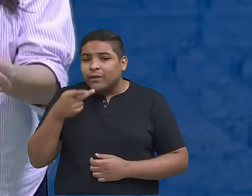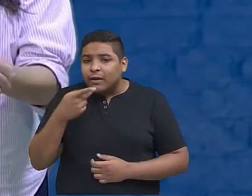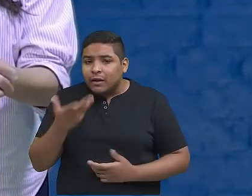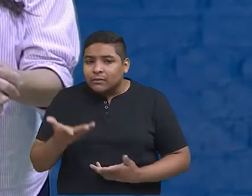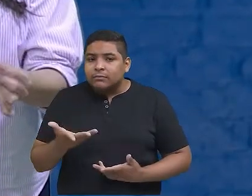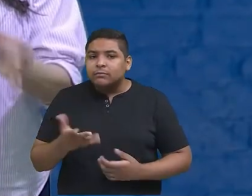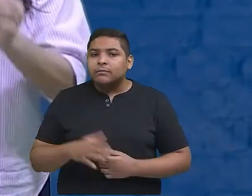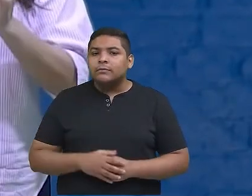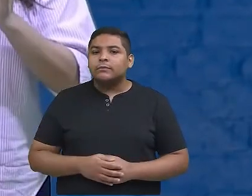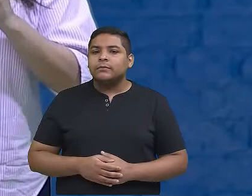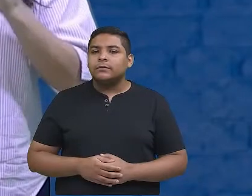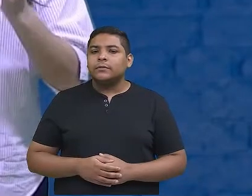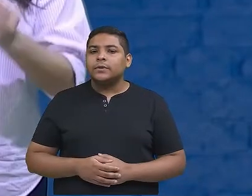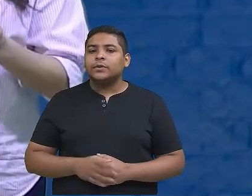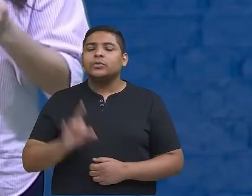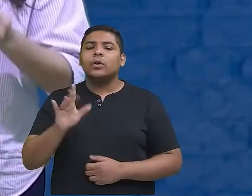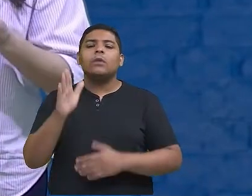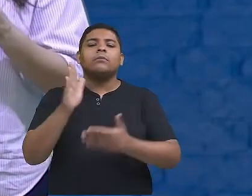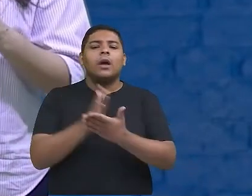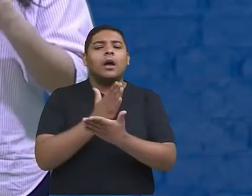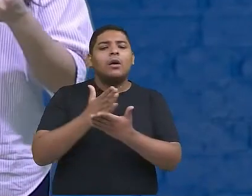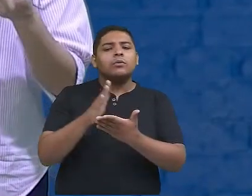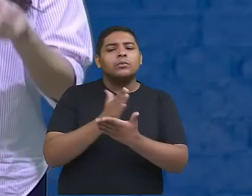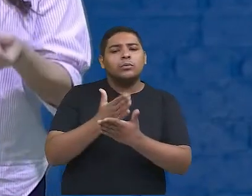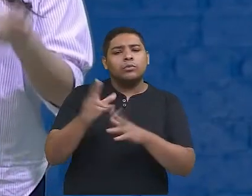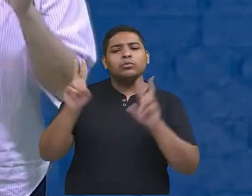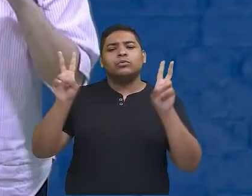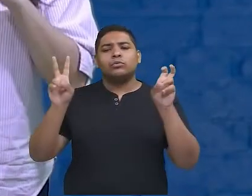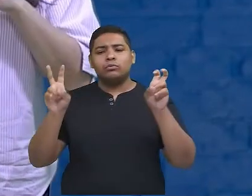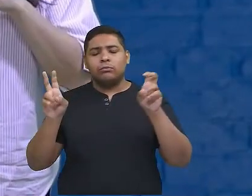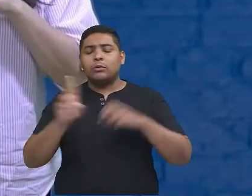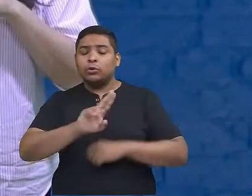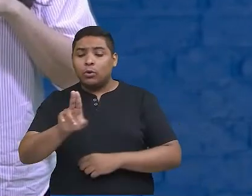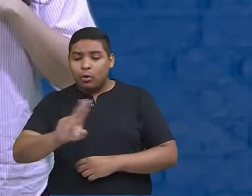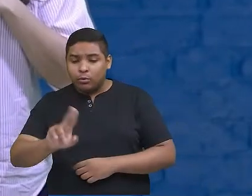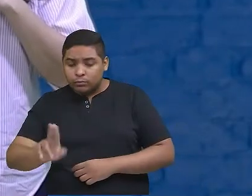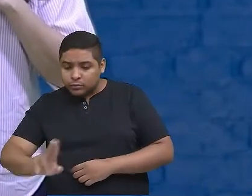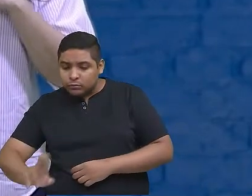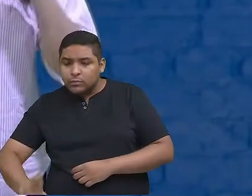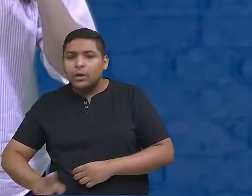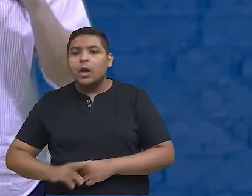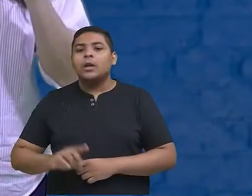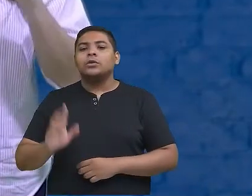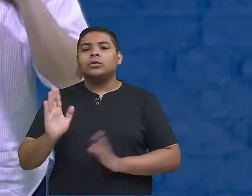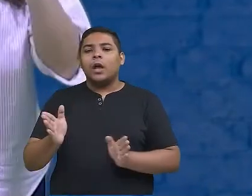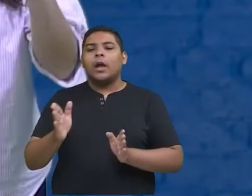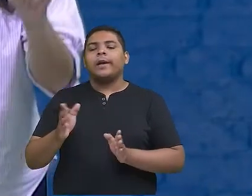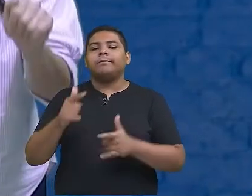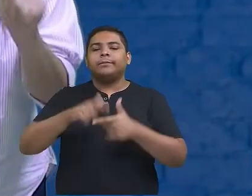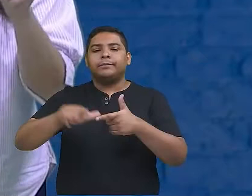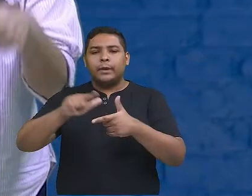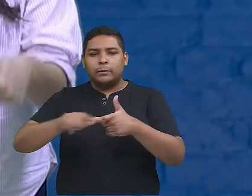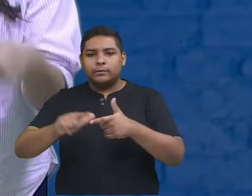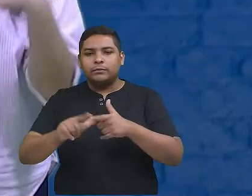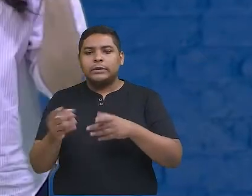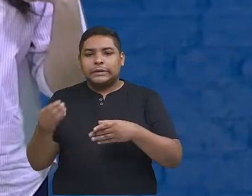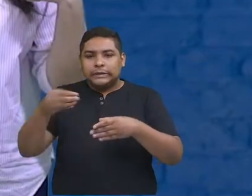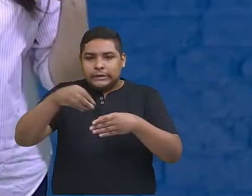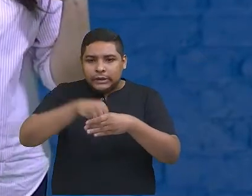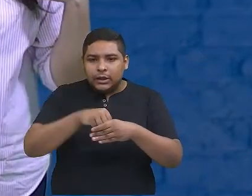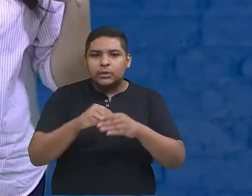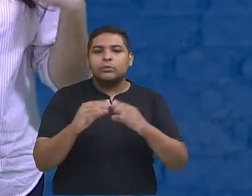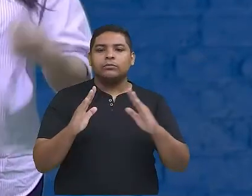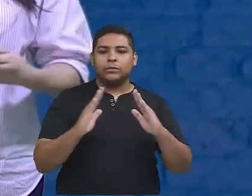alguns nomes em situações em que já vivenciamos dentro de casa e também dentro da